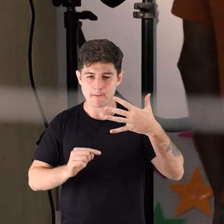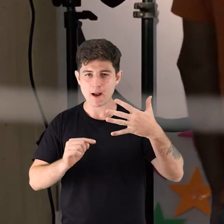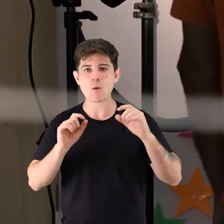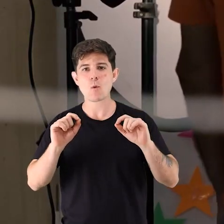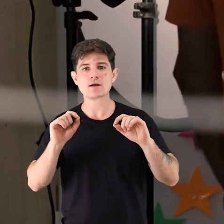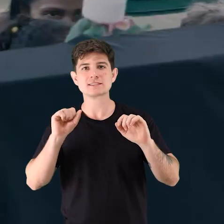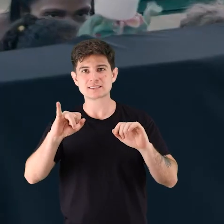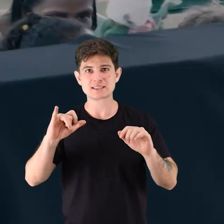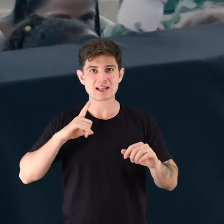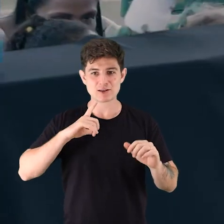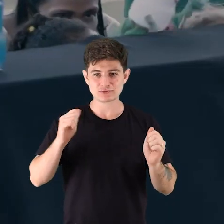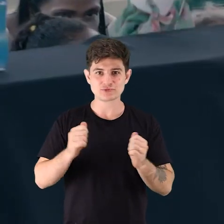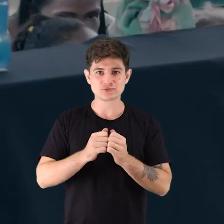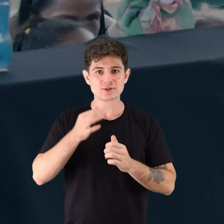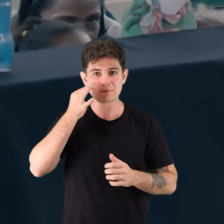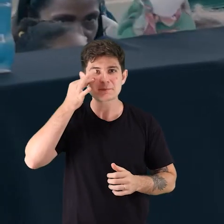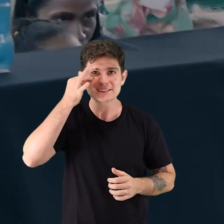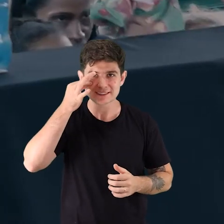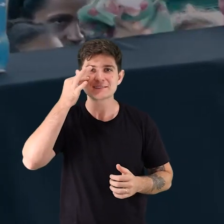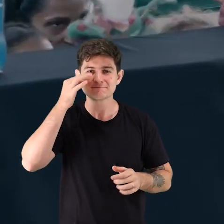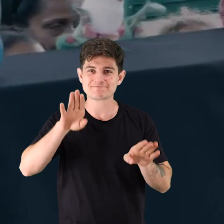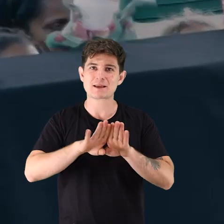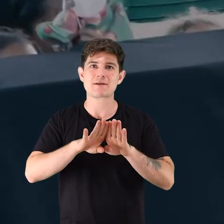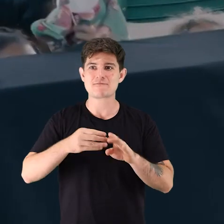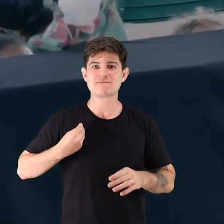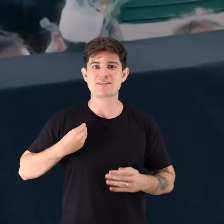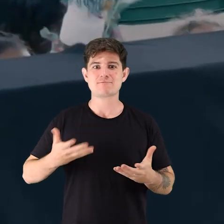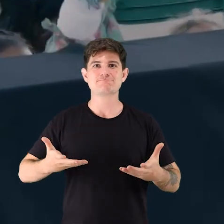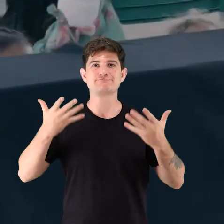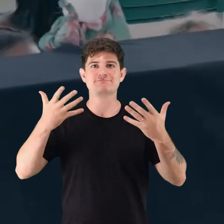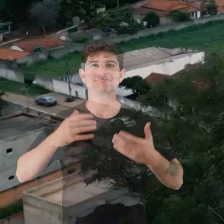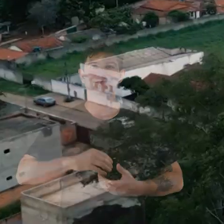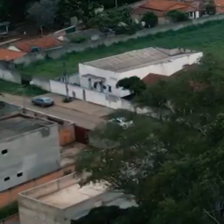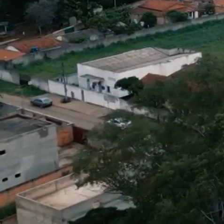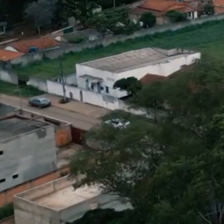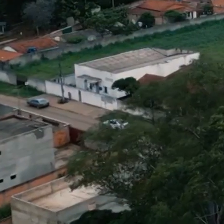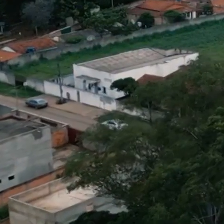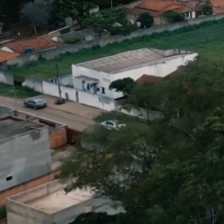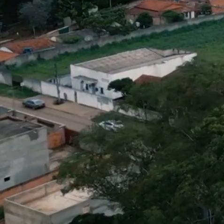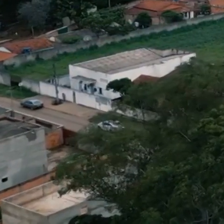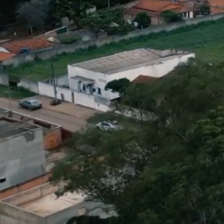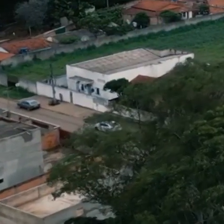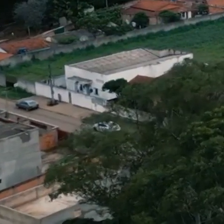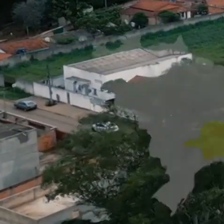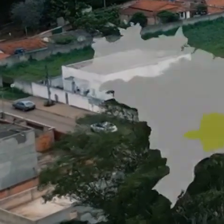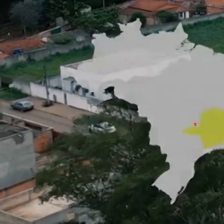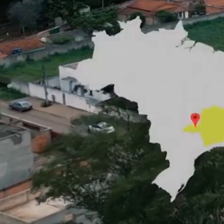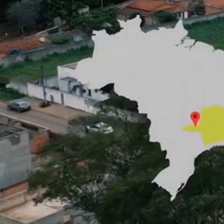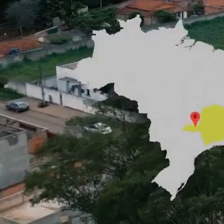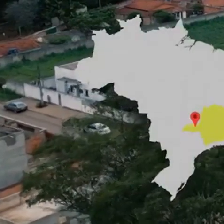o teatro. E tudo isso, quando existe ação presencial, ganha vida.